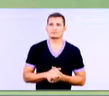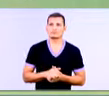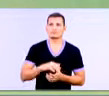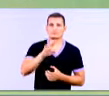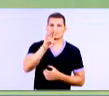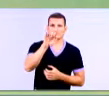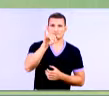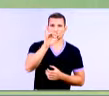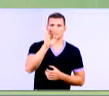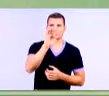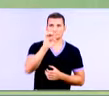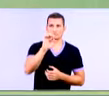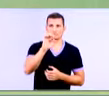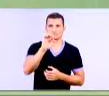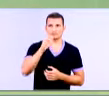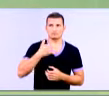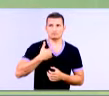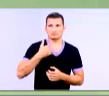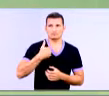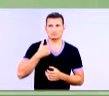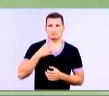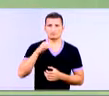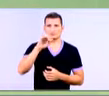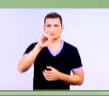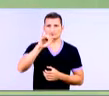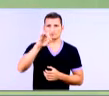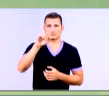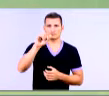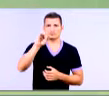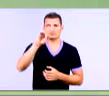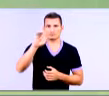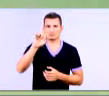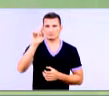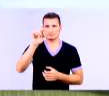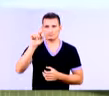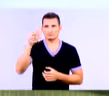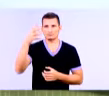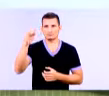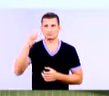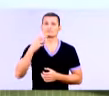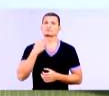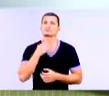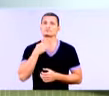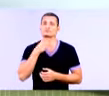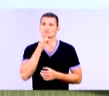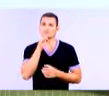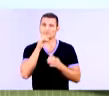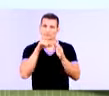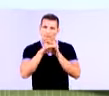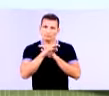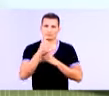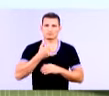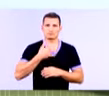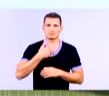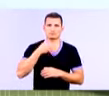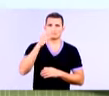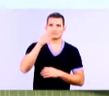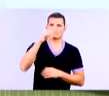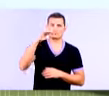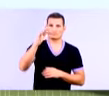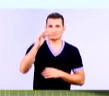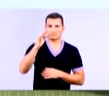Byte idade, idade recebe 40. Eu não posso armazenar, por exemplo, em idade, o CPF. Eu não